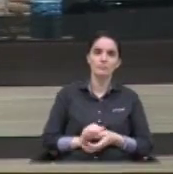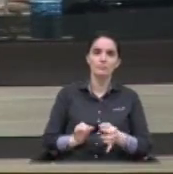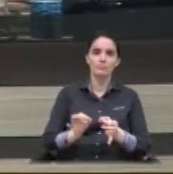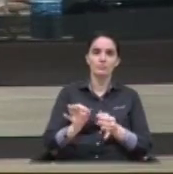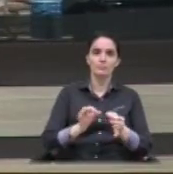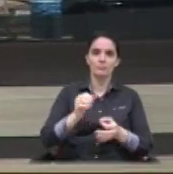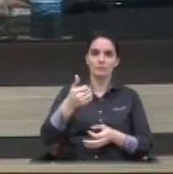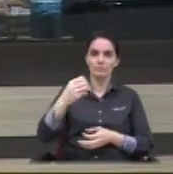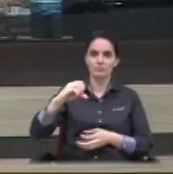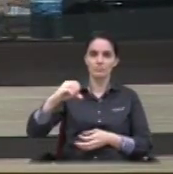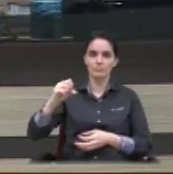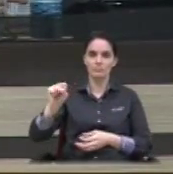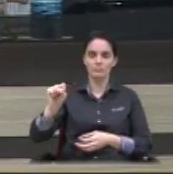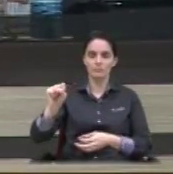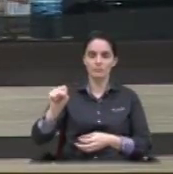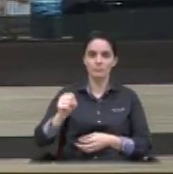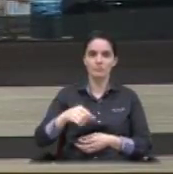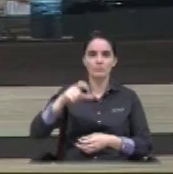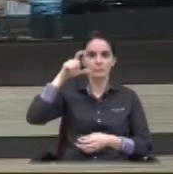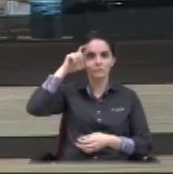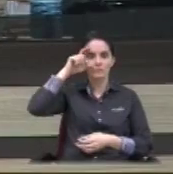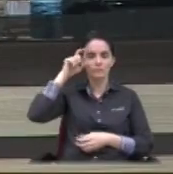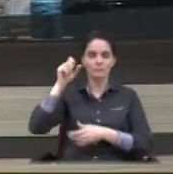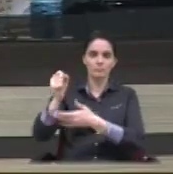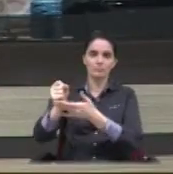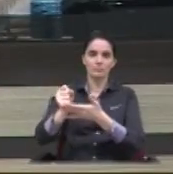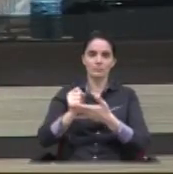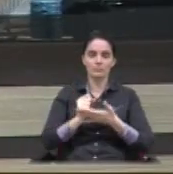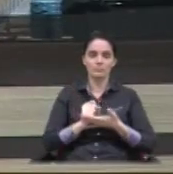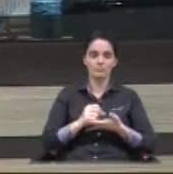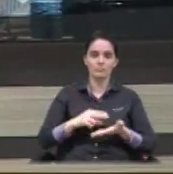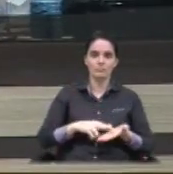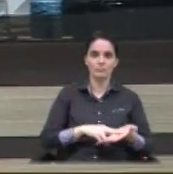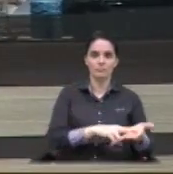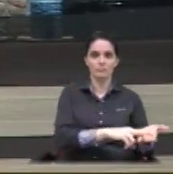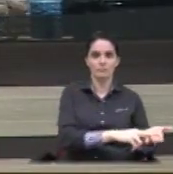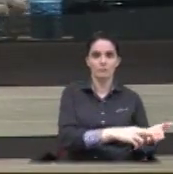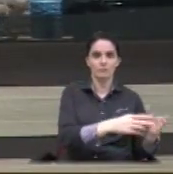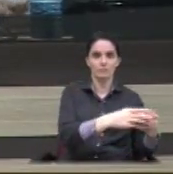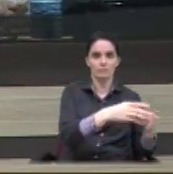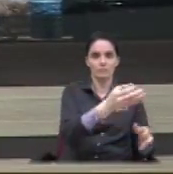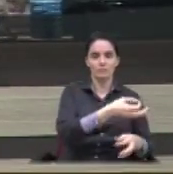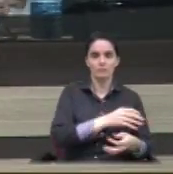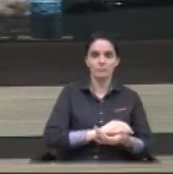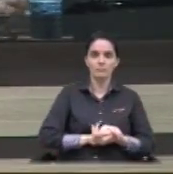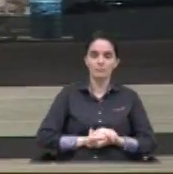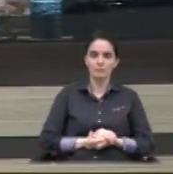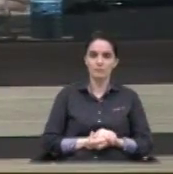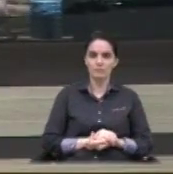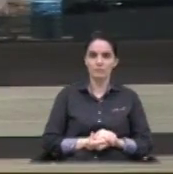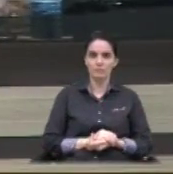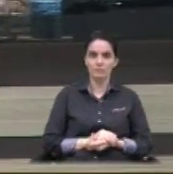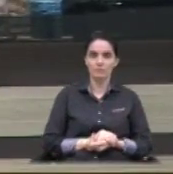número 198, vereador Farid, é recebido pela mesa diretora e encaminhado às comissões.